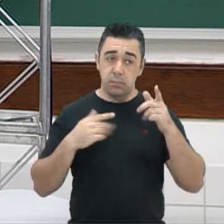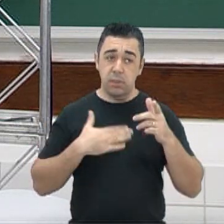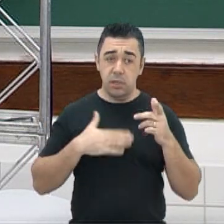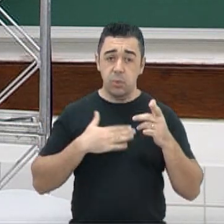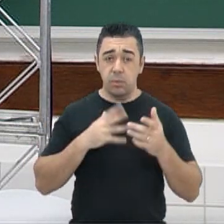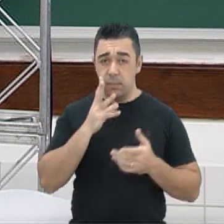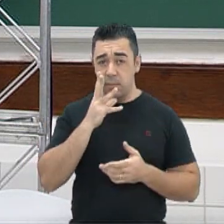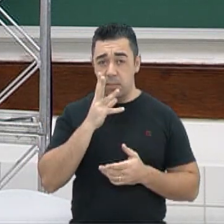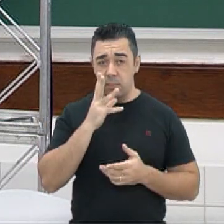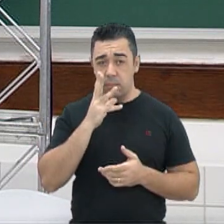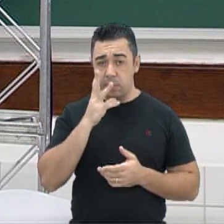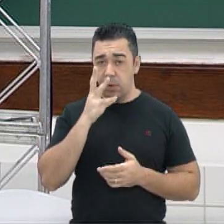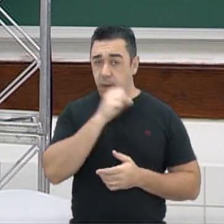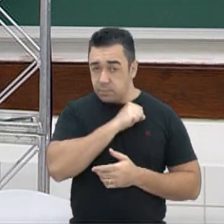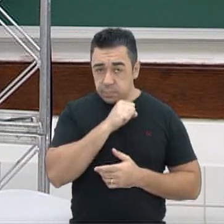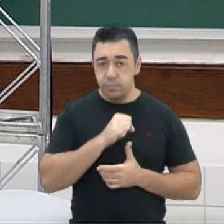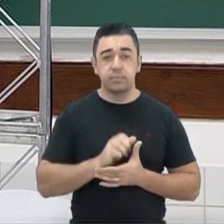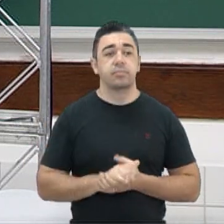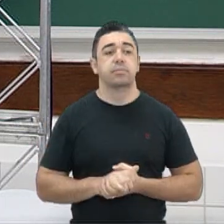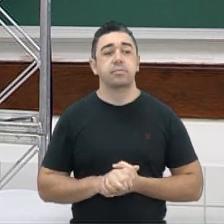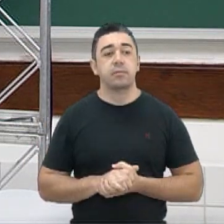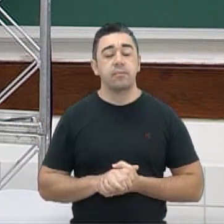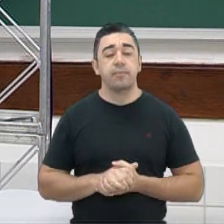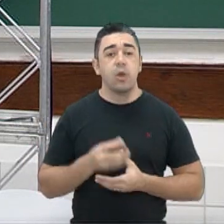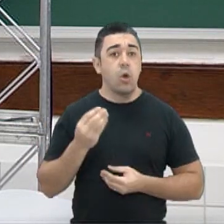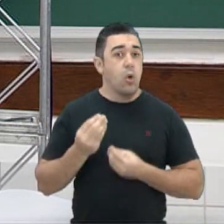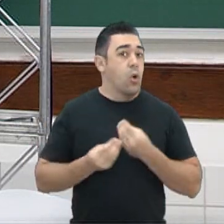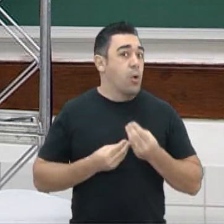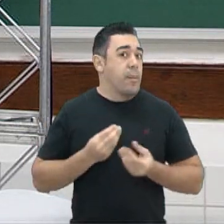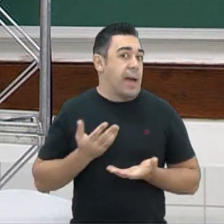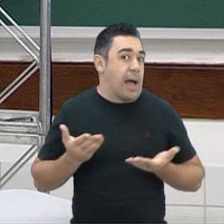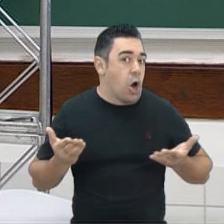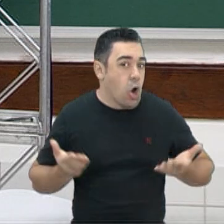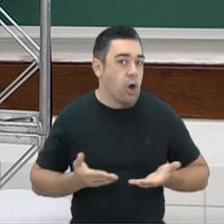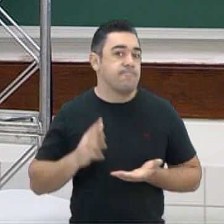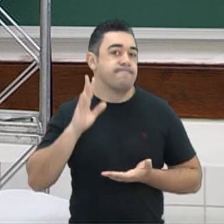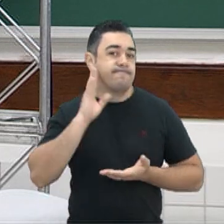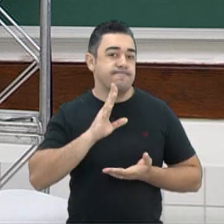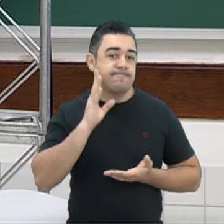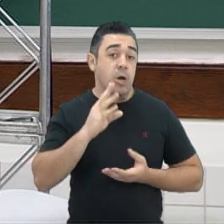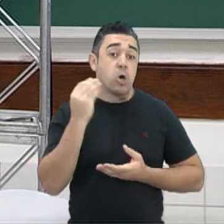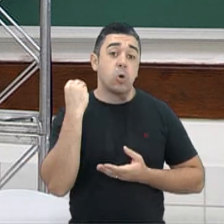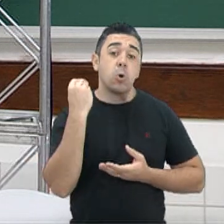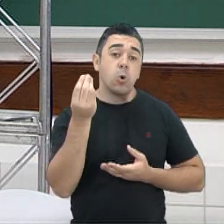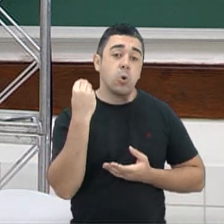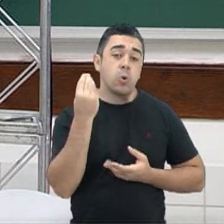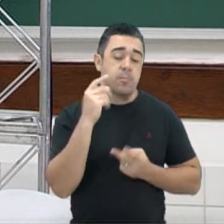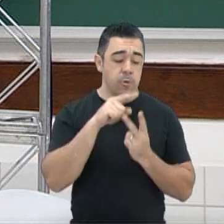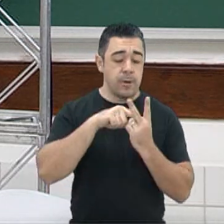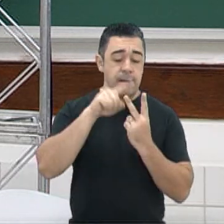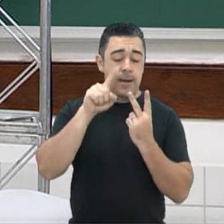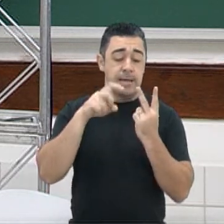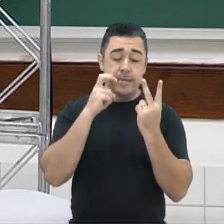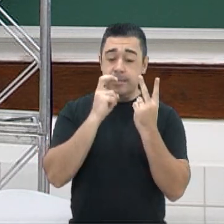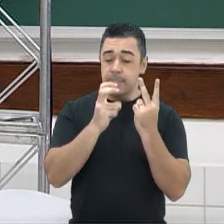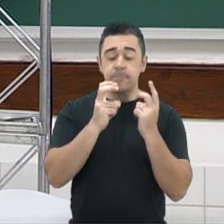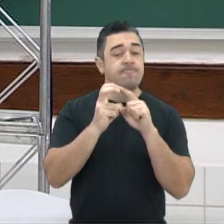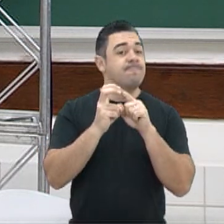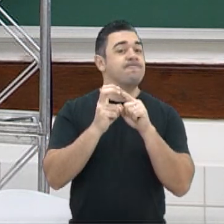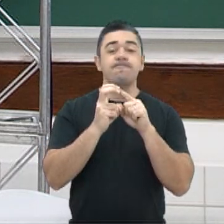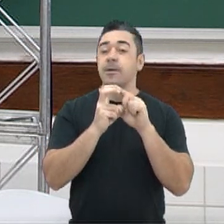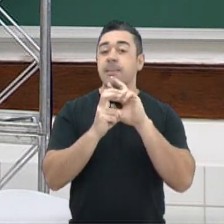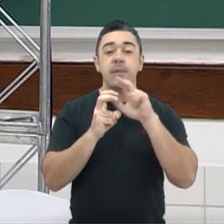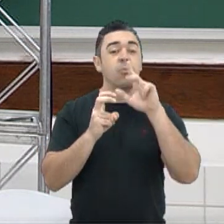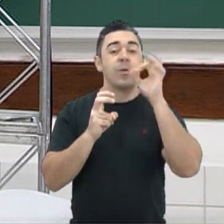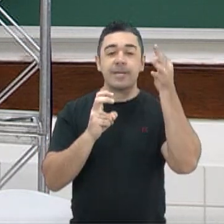tranquilo. Como que fica, então, agora que vem a parte boa, como que fica com raízes não